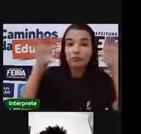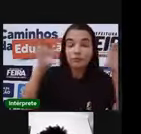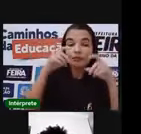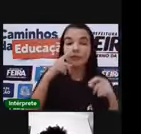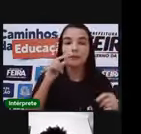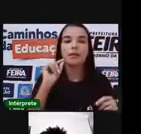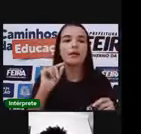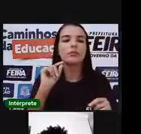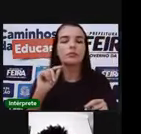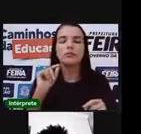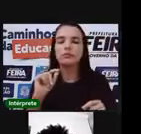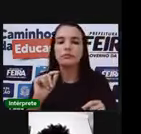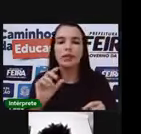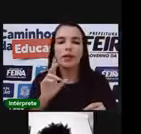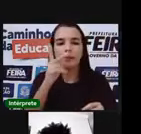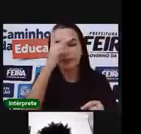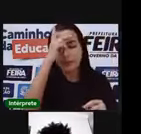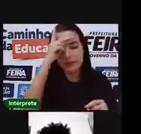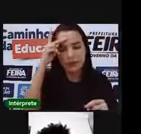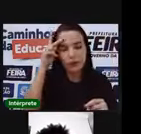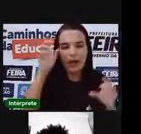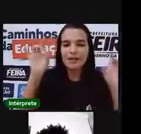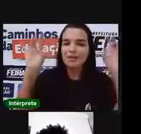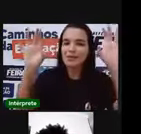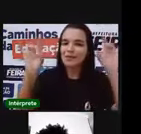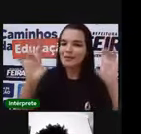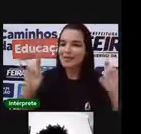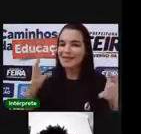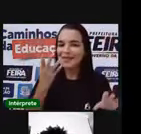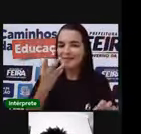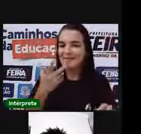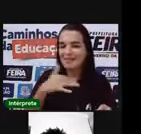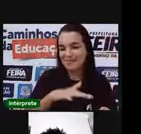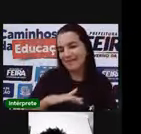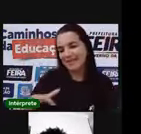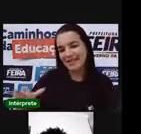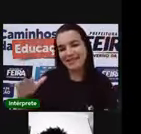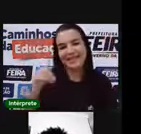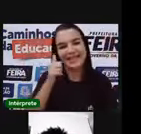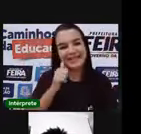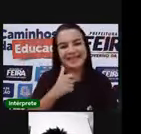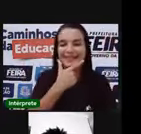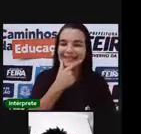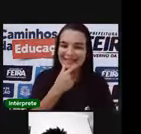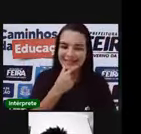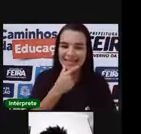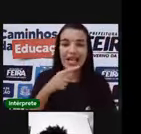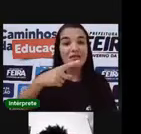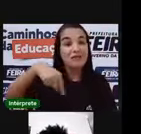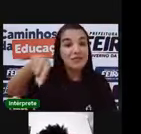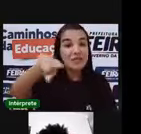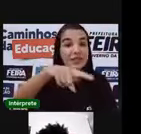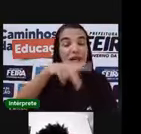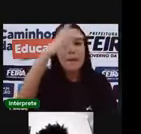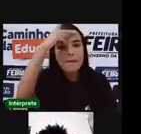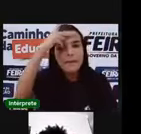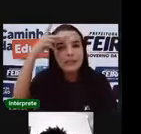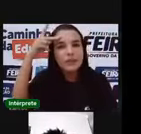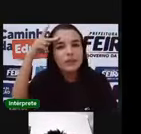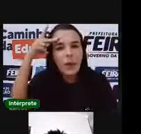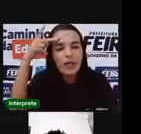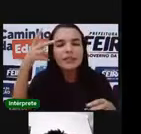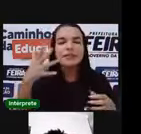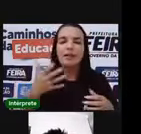vocês são pessoas especiais, viu, meninos e meninas? Vocês são pessoas que merecem ser